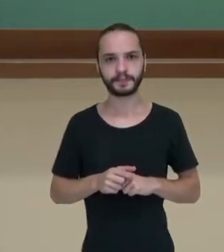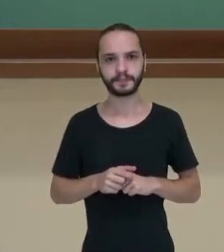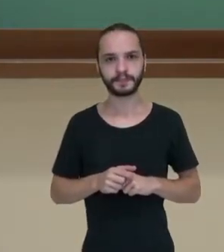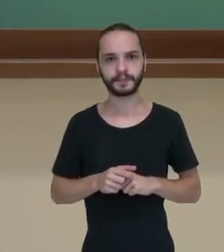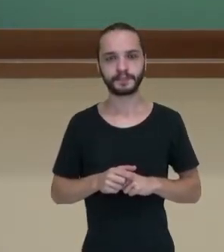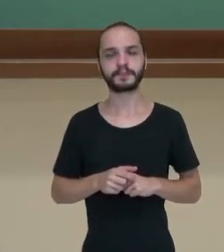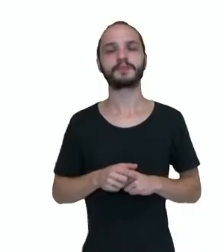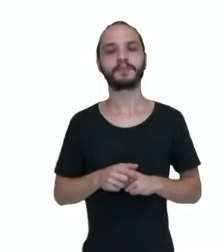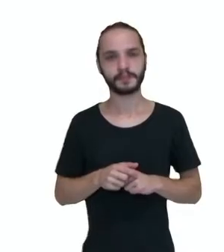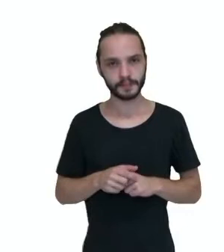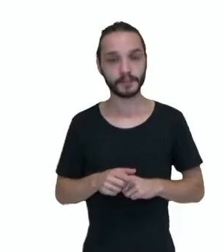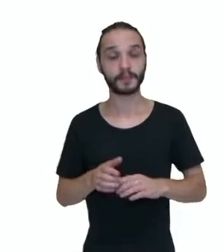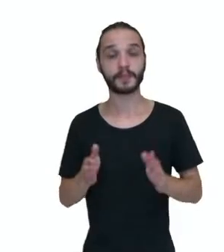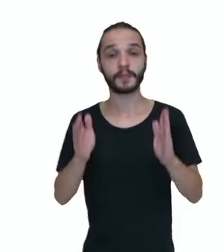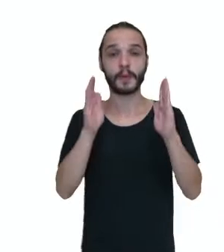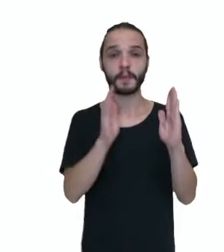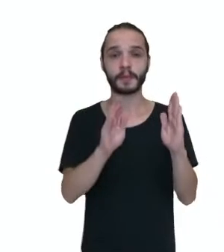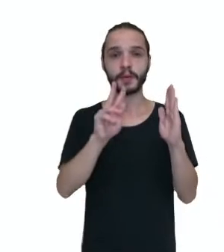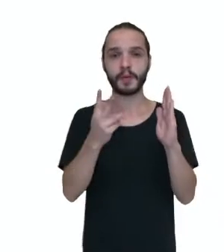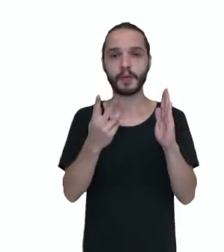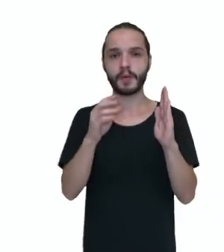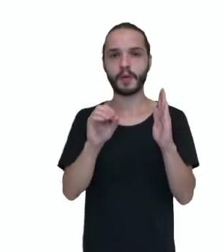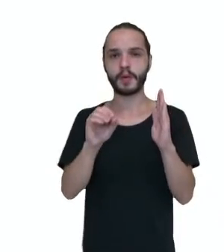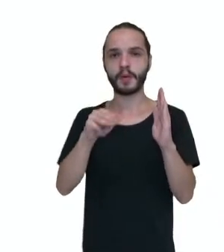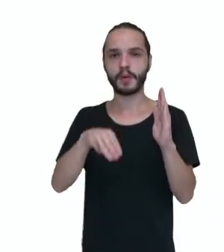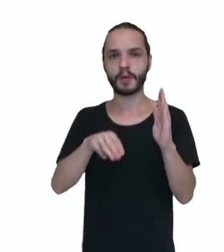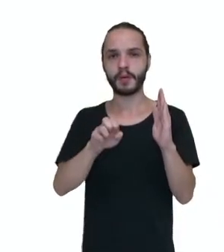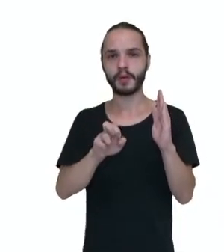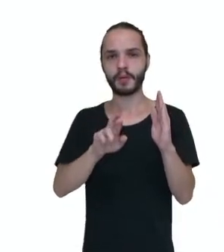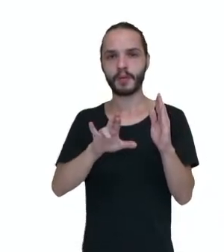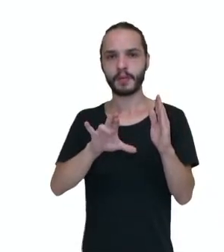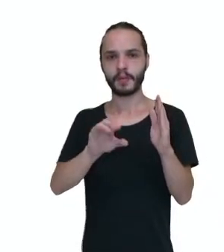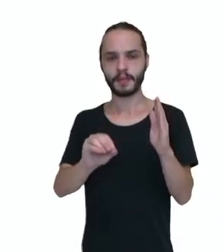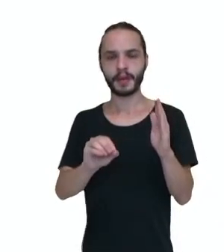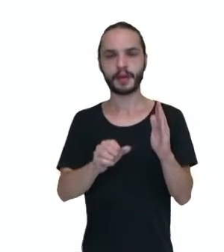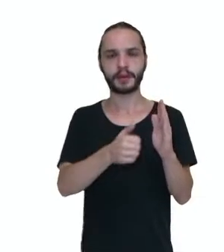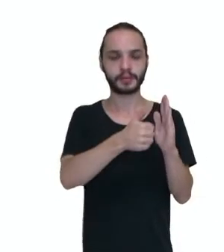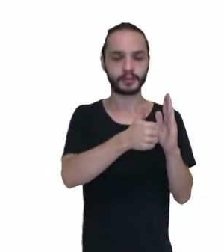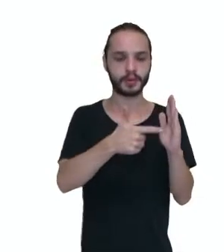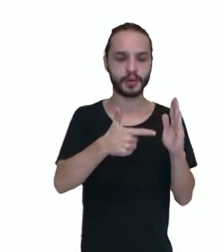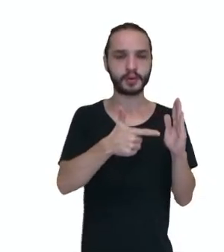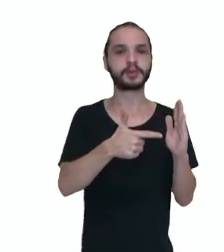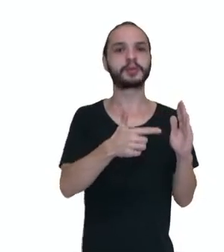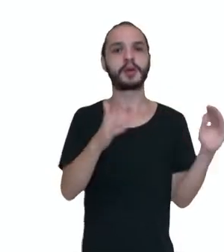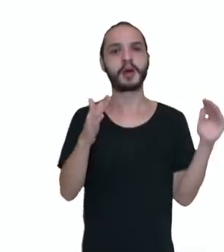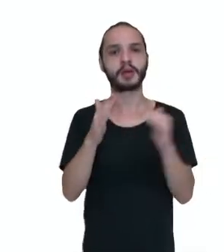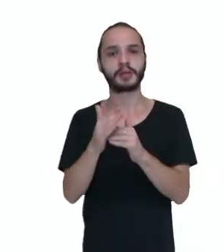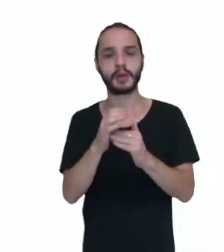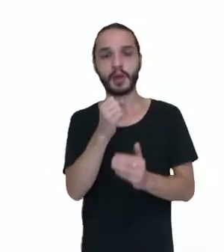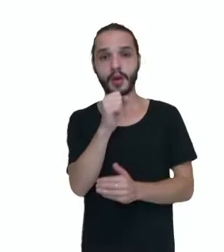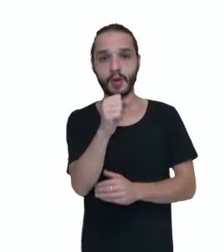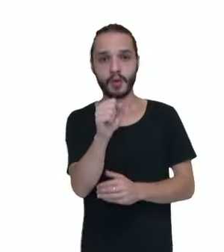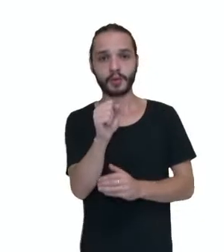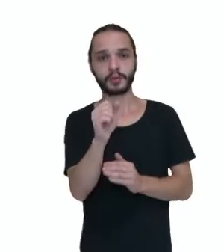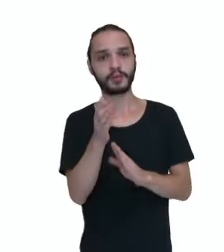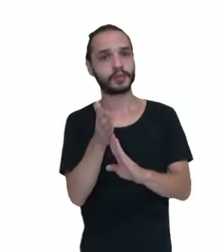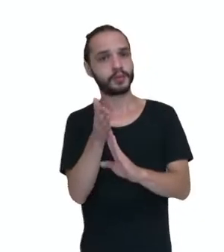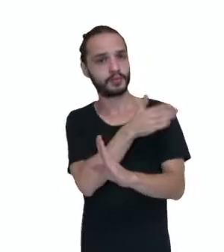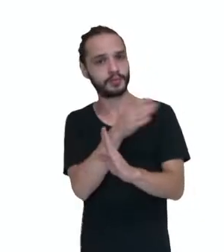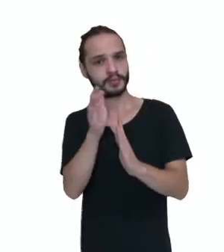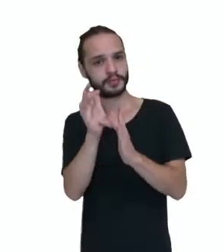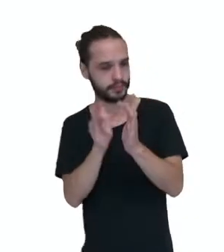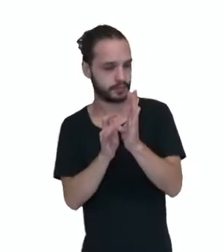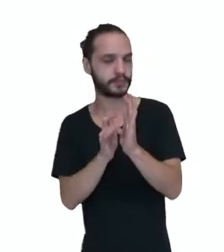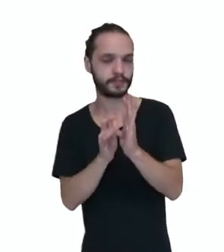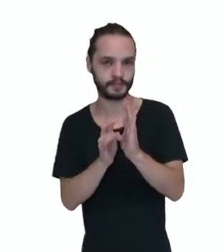E o período homérico data de 12 ao séculos 8 a.C. O nome